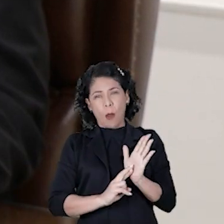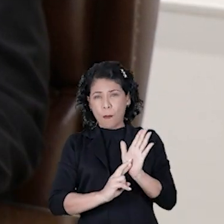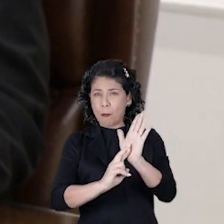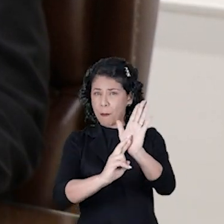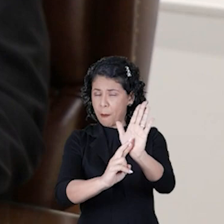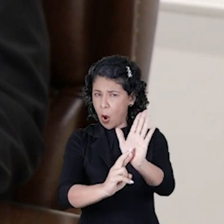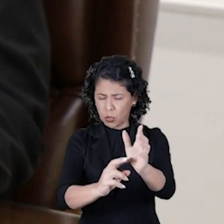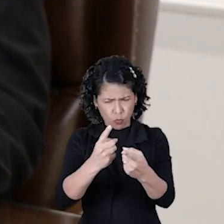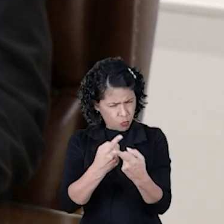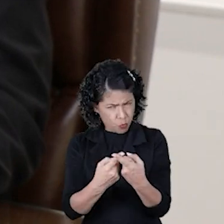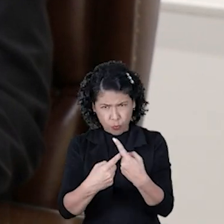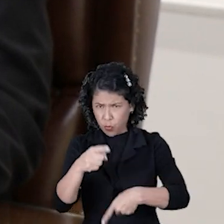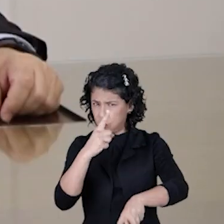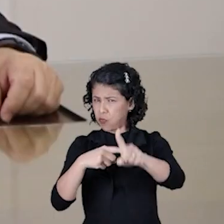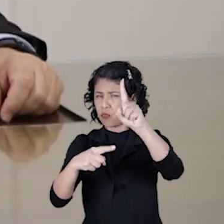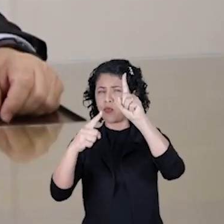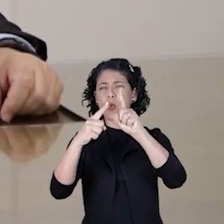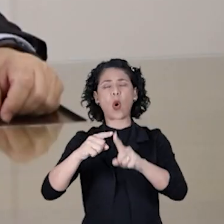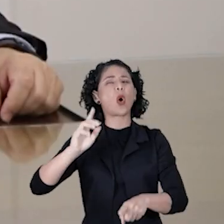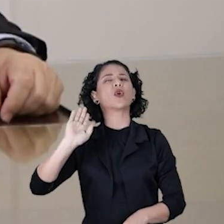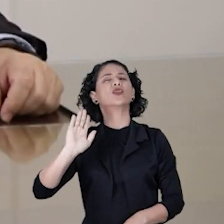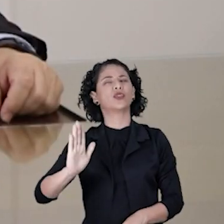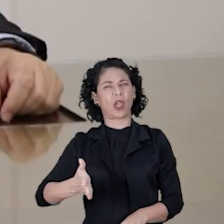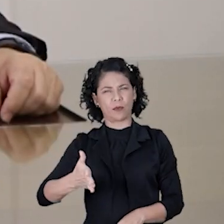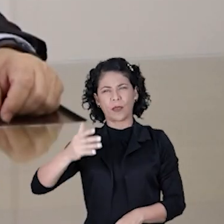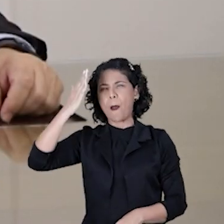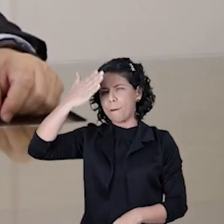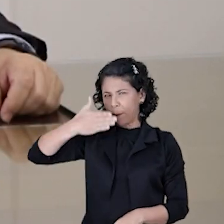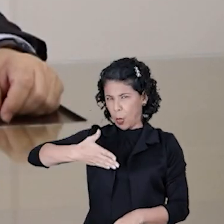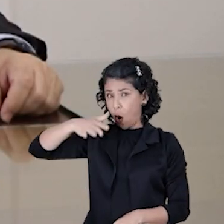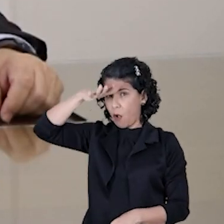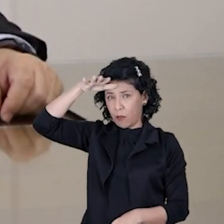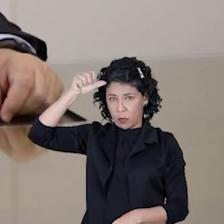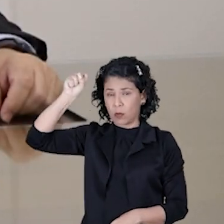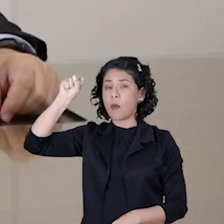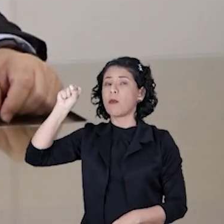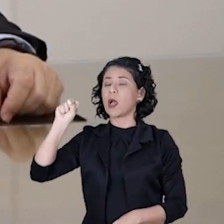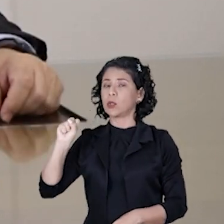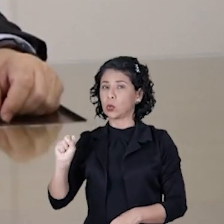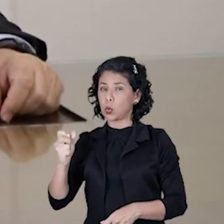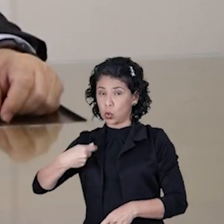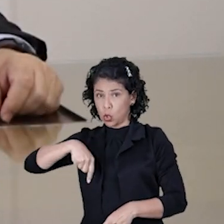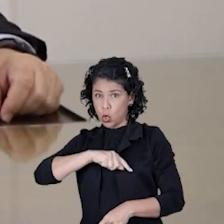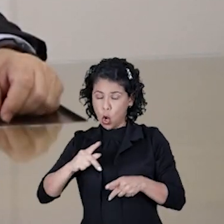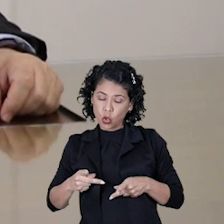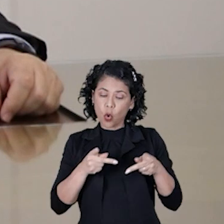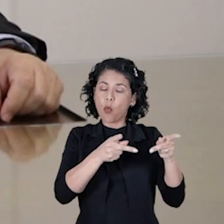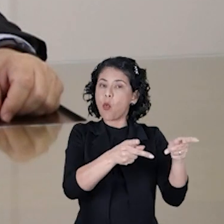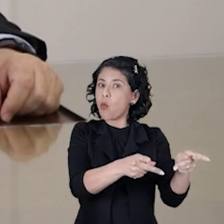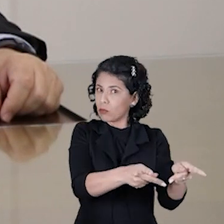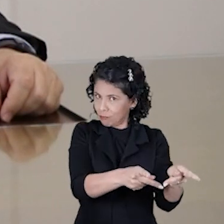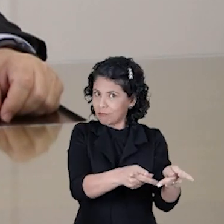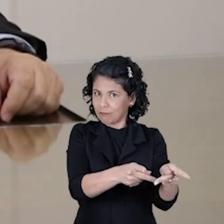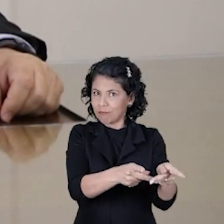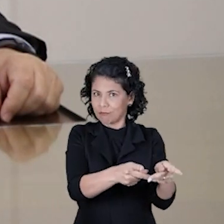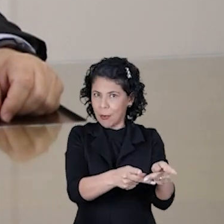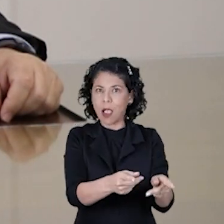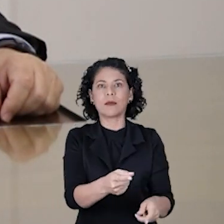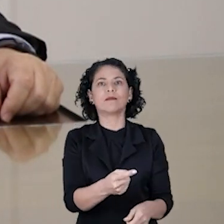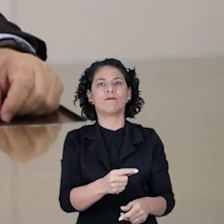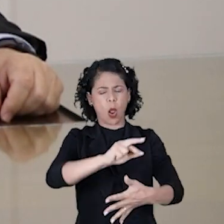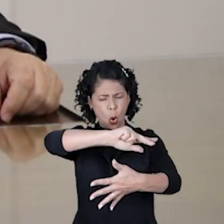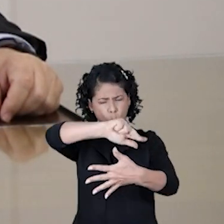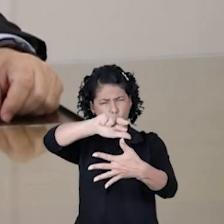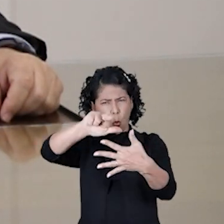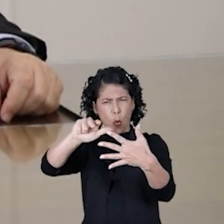de integração já estão rendendo seus frutos, tanto que nas várias cidades e nas várias comarcas do